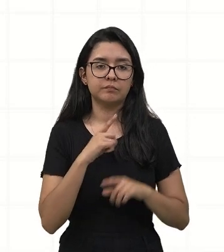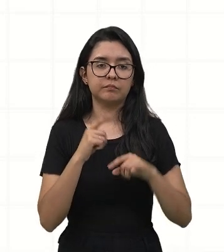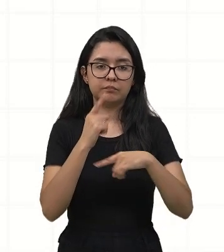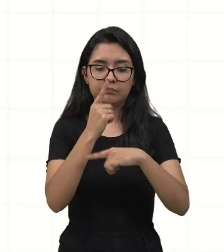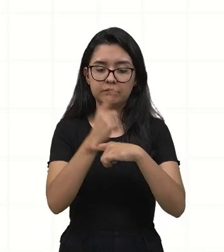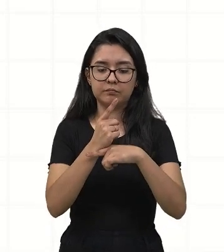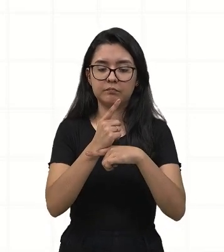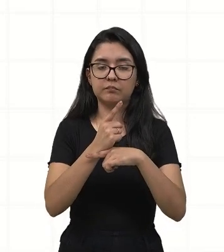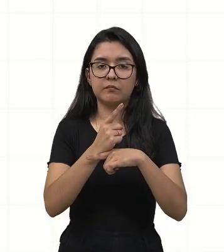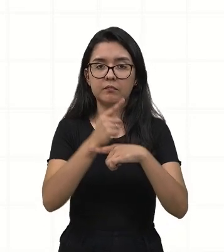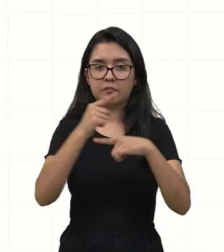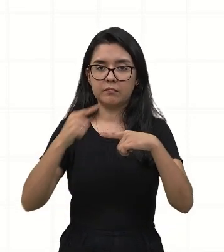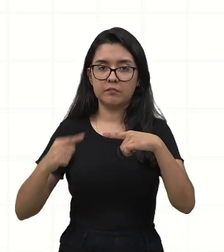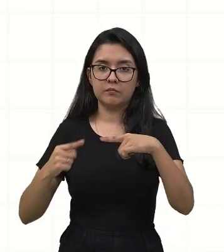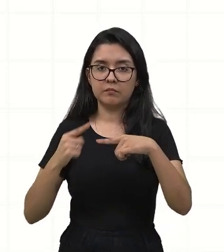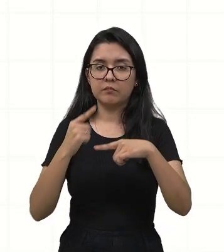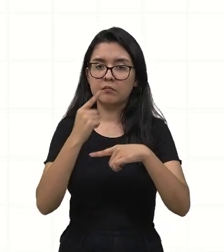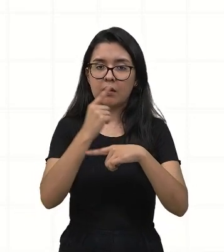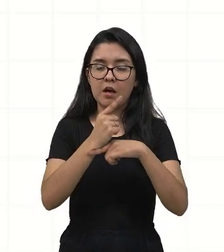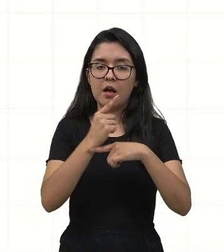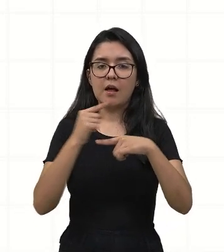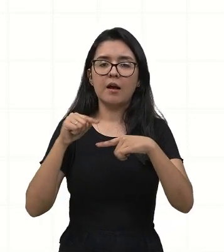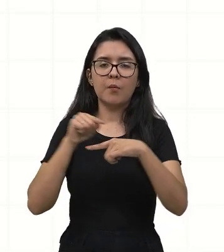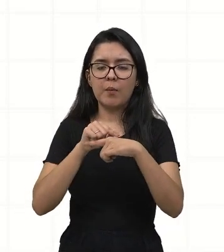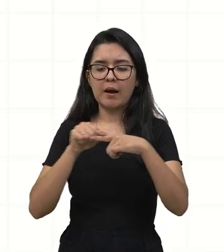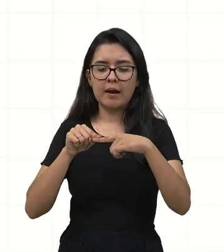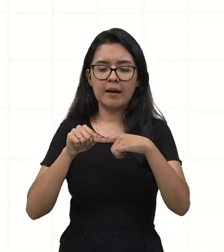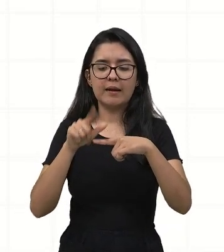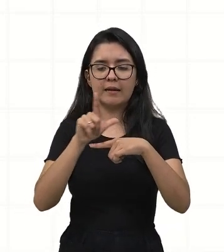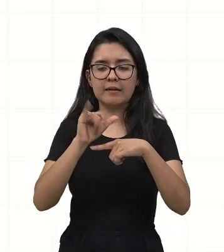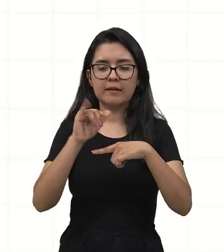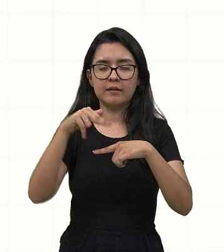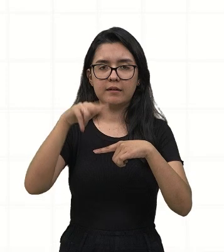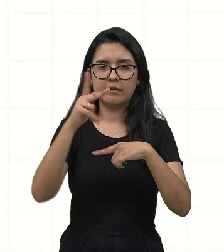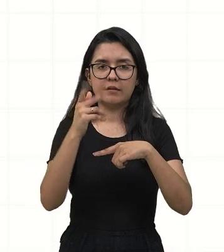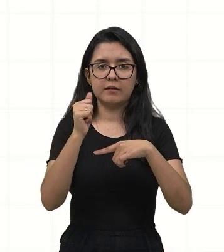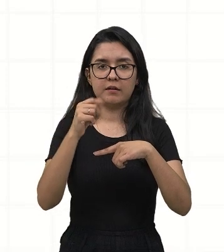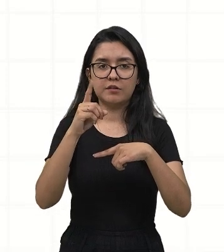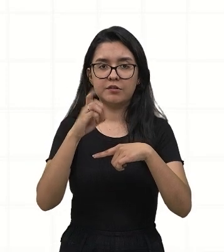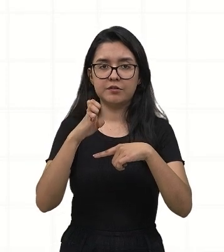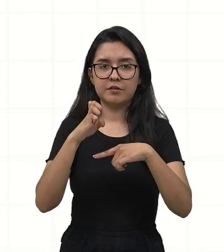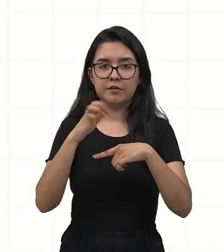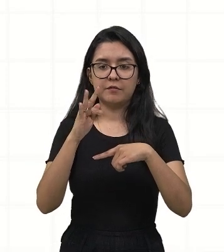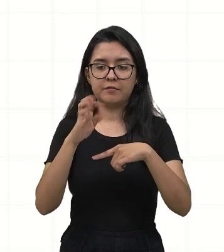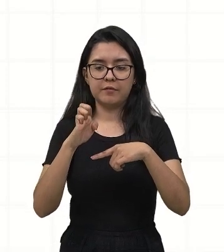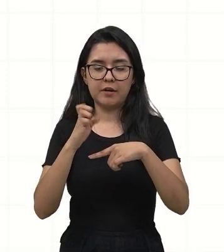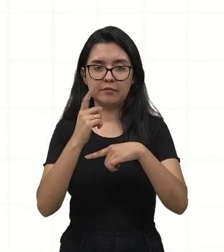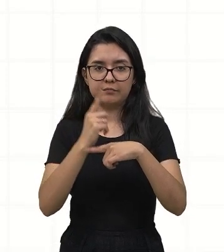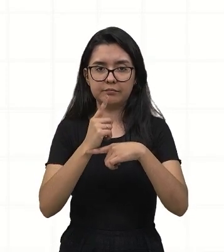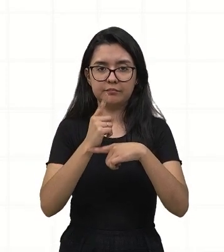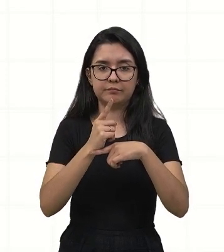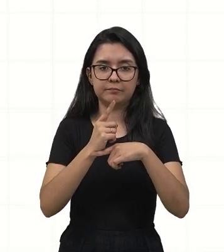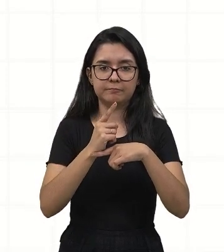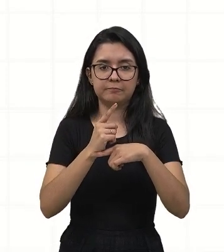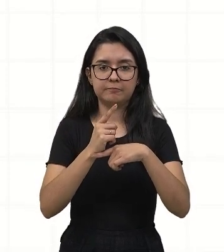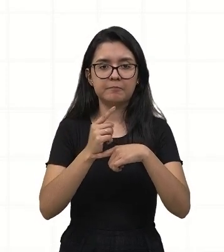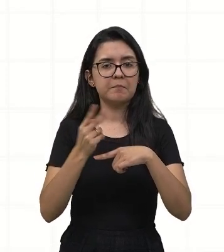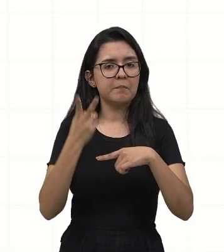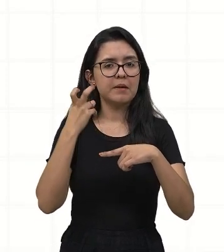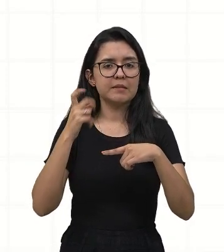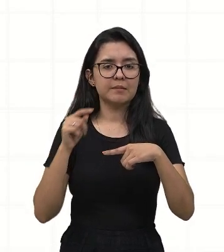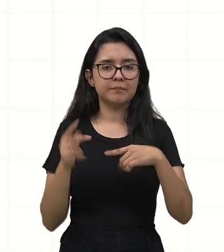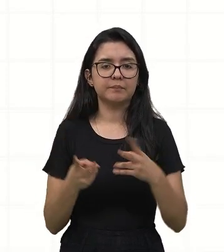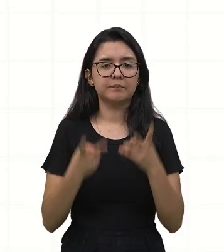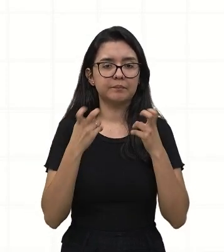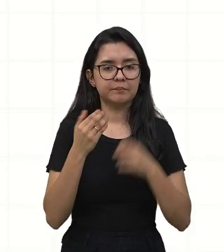linha de fé do transferidor. Só vai voltar aqui rapidinho no nosso transferidor. Ele está falando aqui, ó, linha de fé,